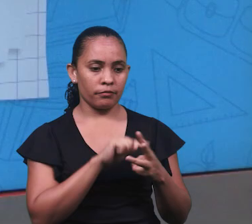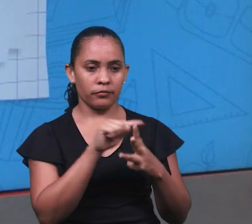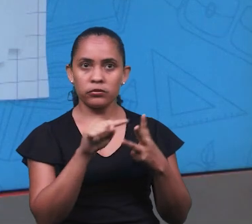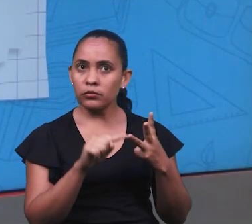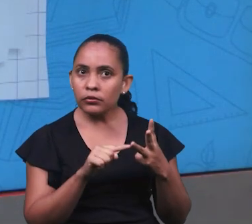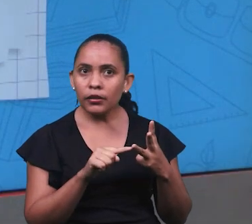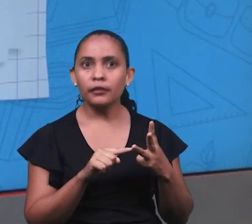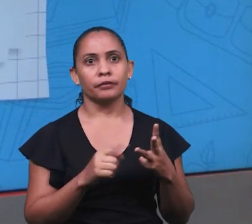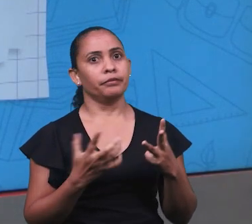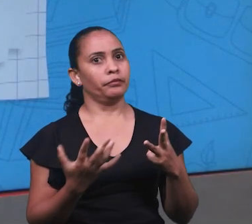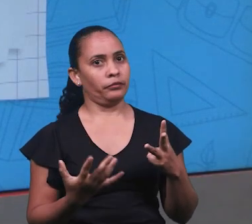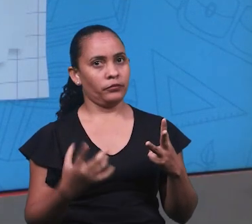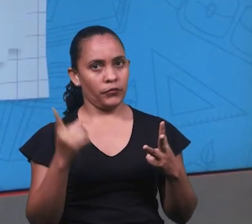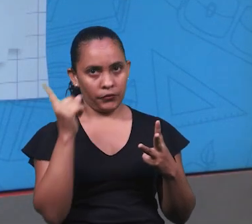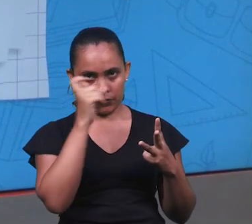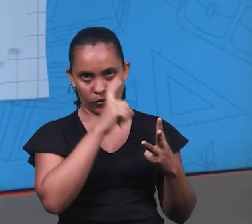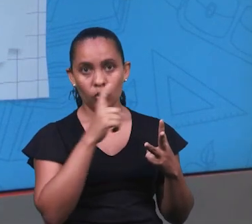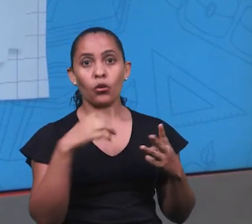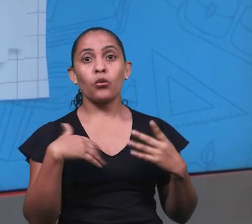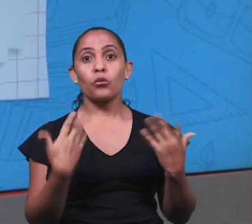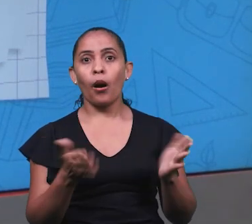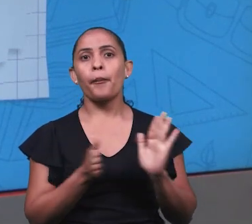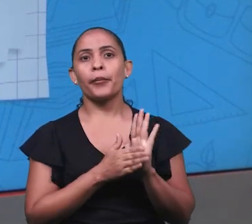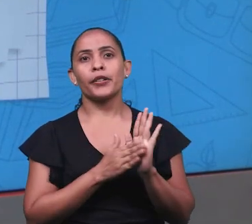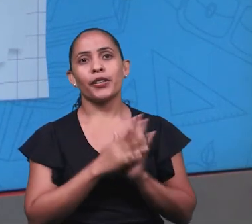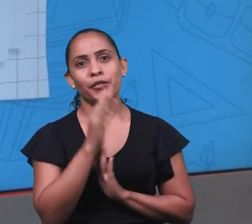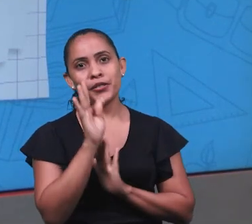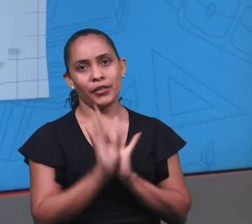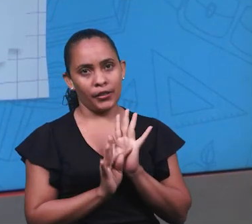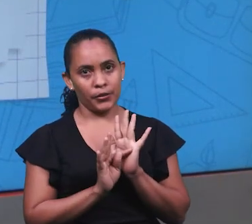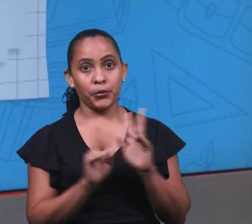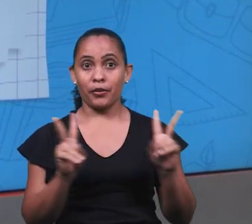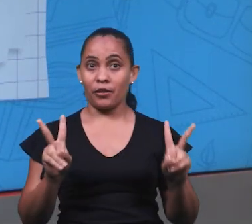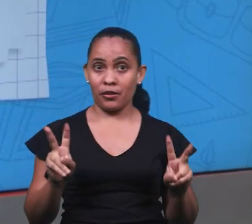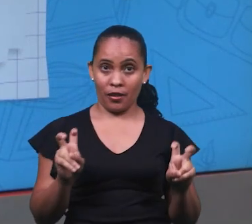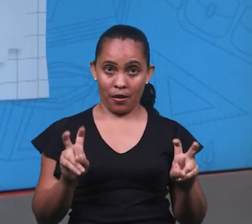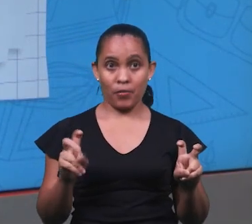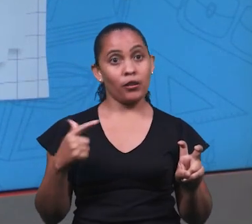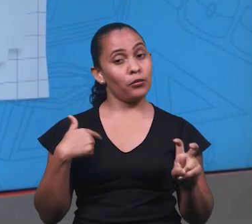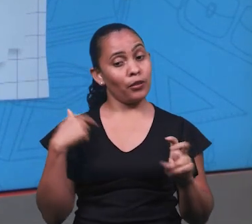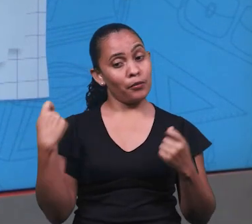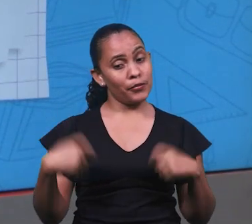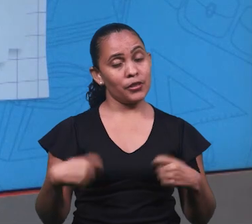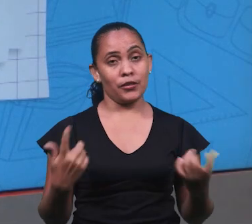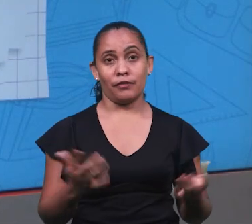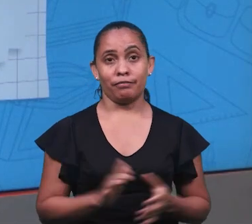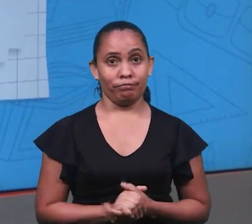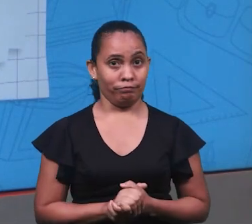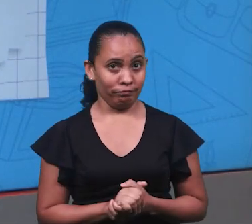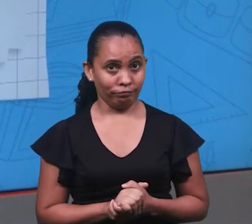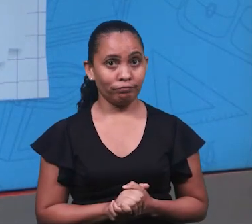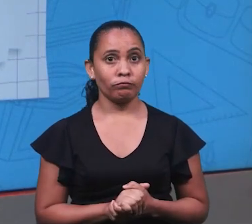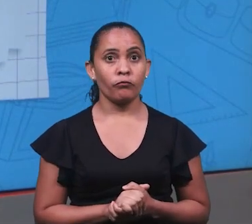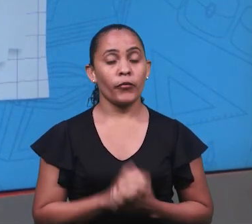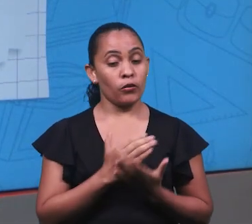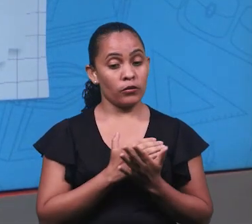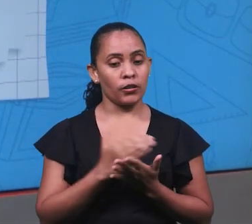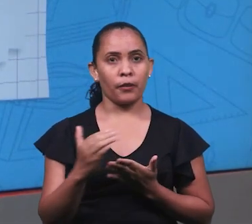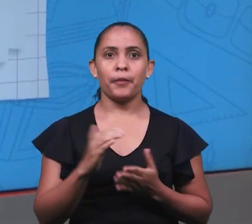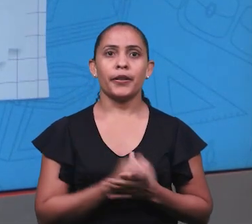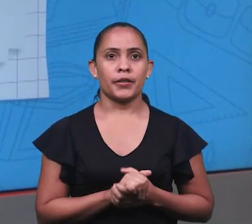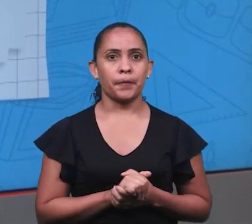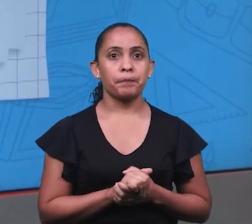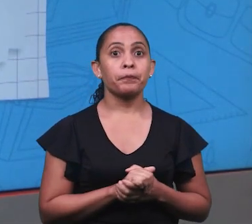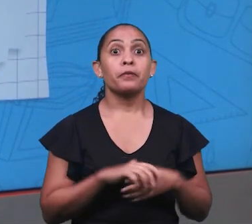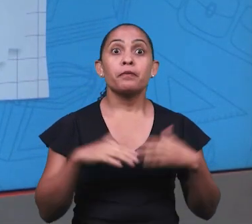competências. Aí, cadê o projeto de texto? Tema e o que ele pretende. Então, já começa por aqui.